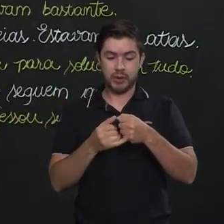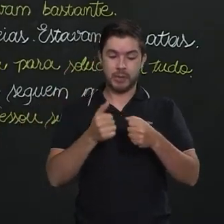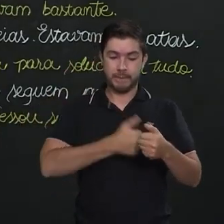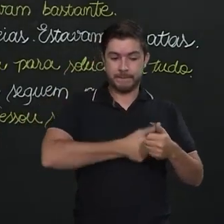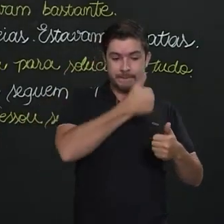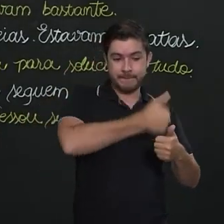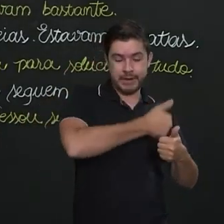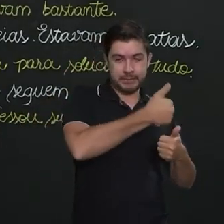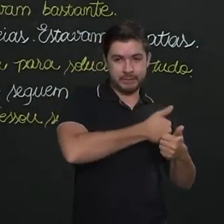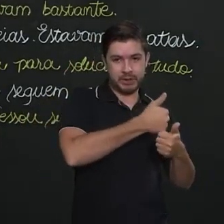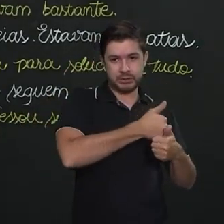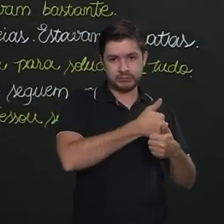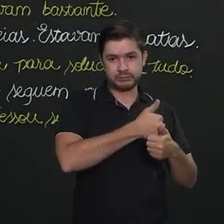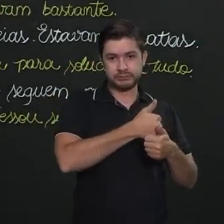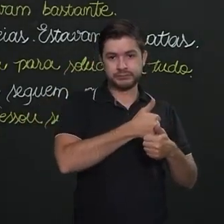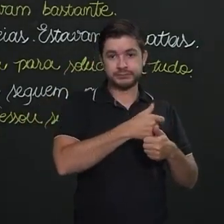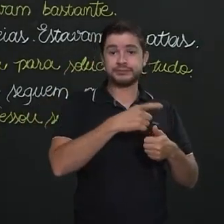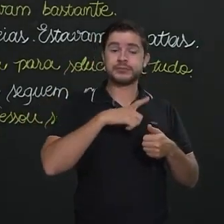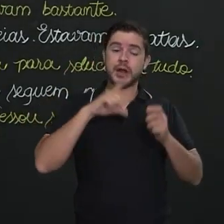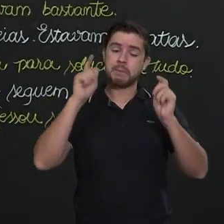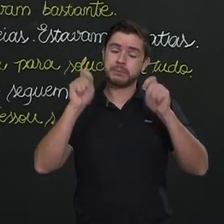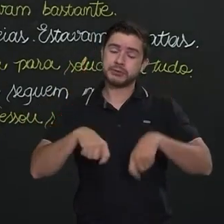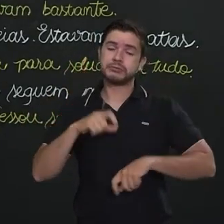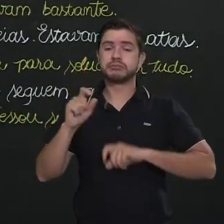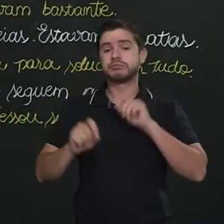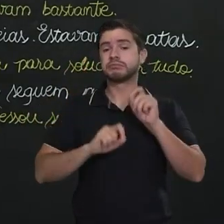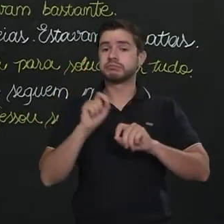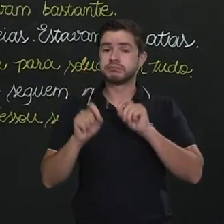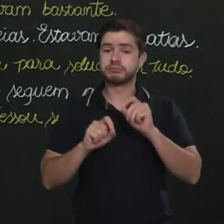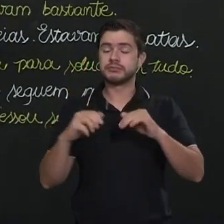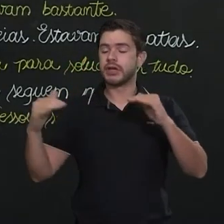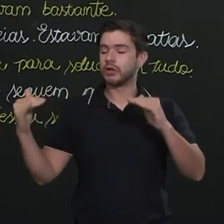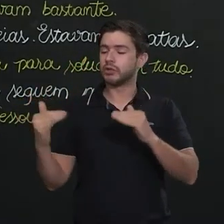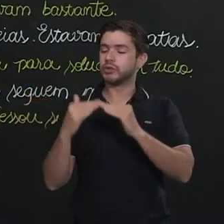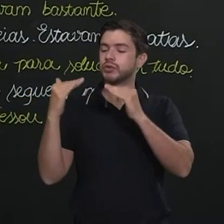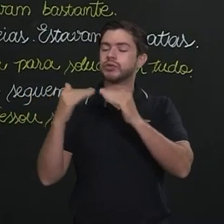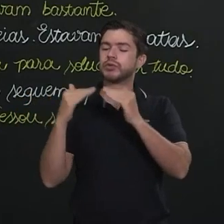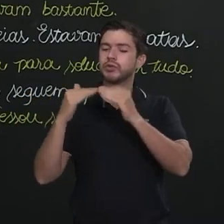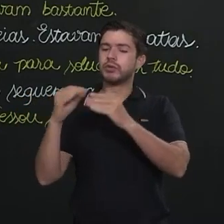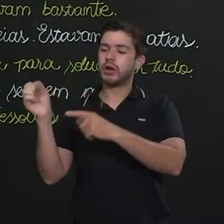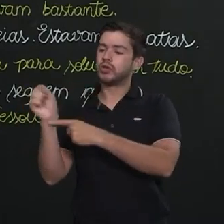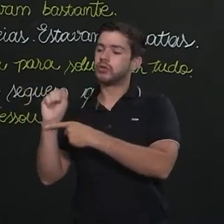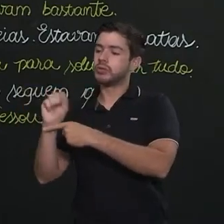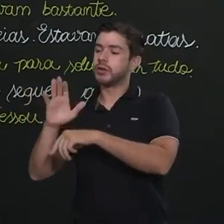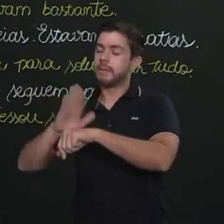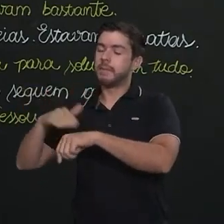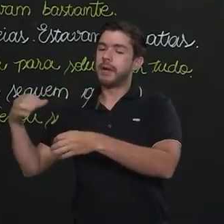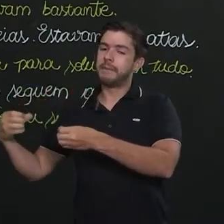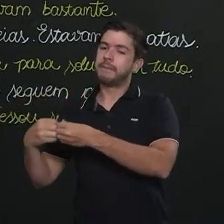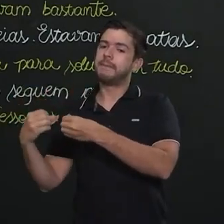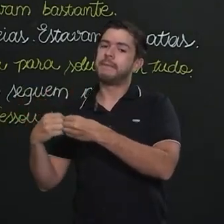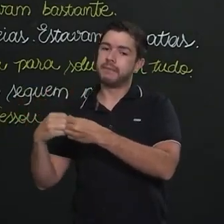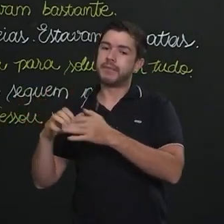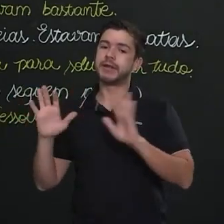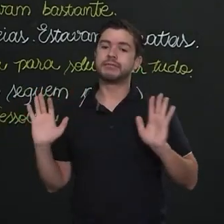vem antes, há uma possibilidade de concordar-se com o substantivo mais